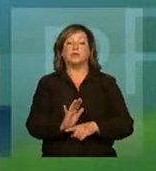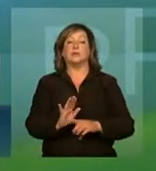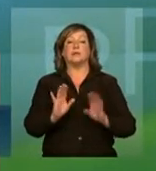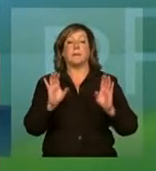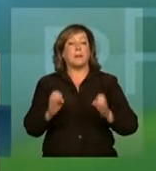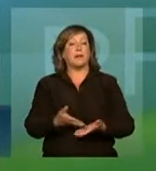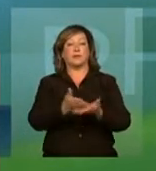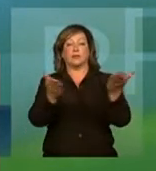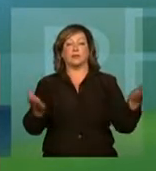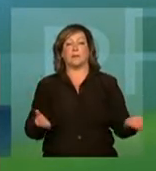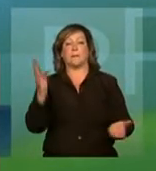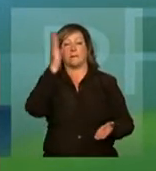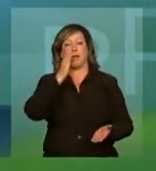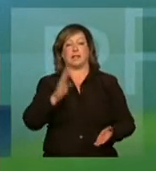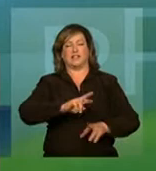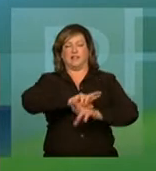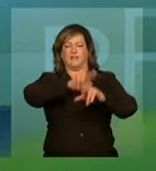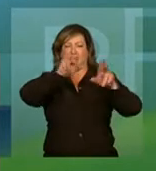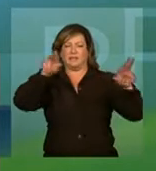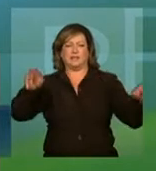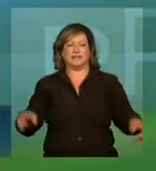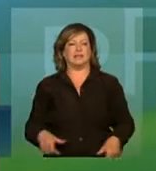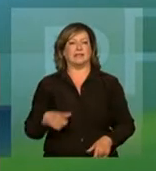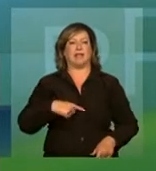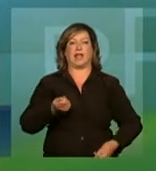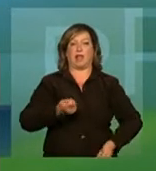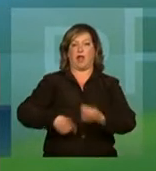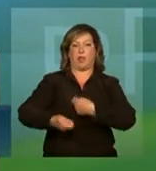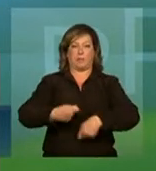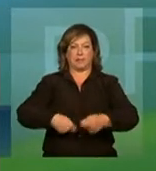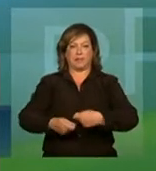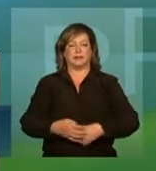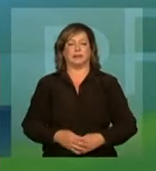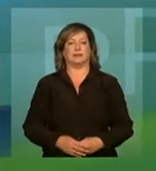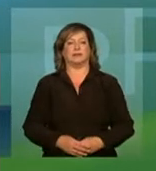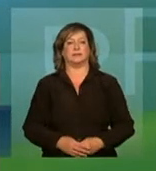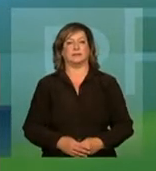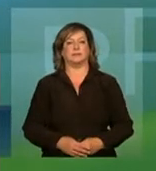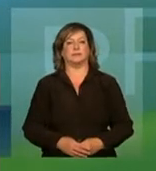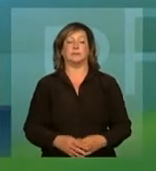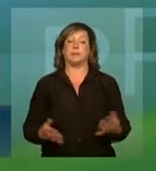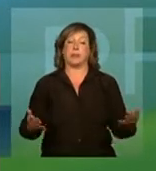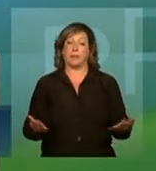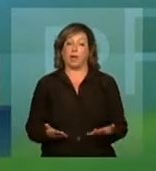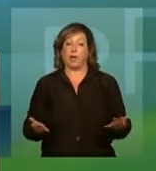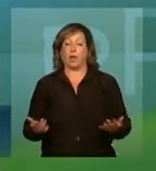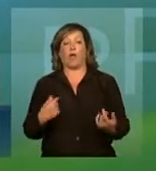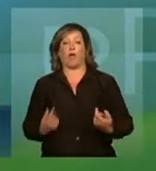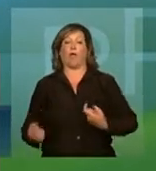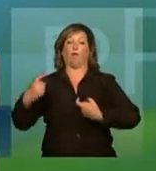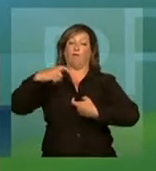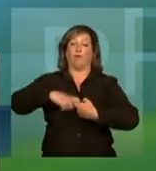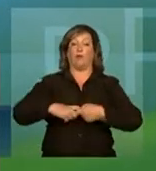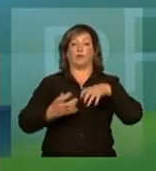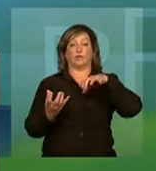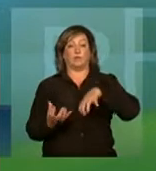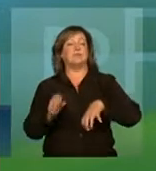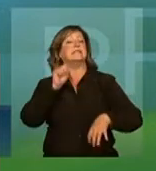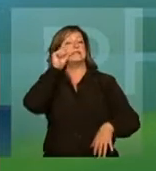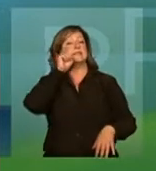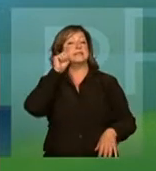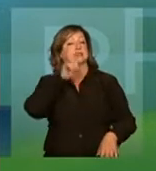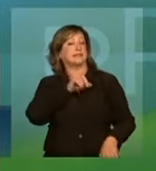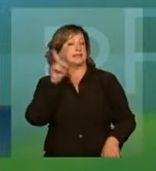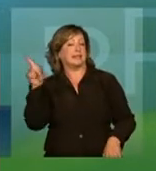um país plural e diversificado em sua economia. Retorno agora ao Congresso Nacional, ao Senado da